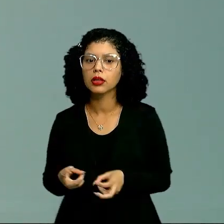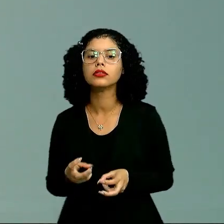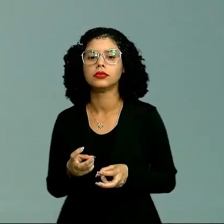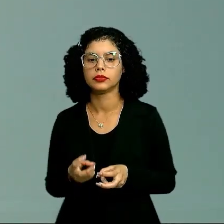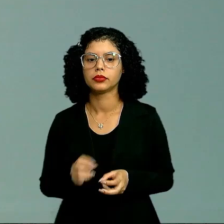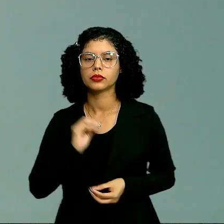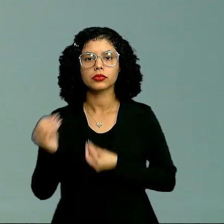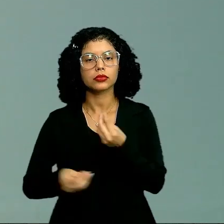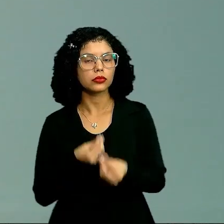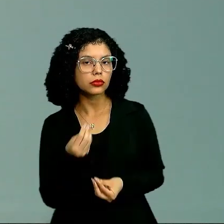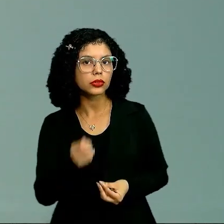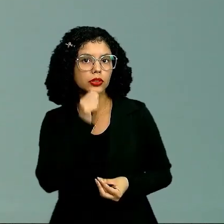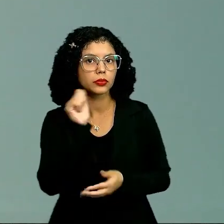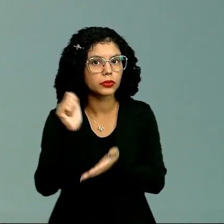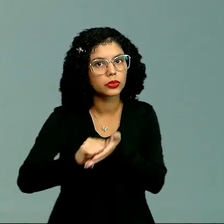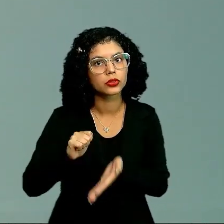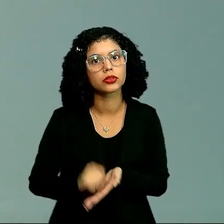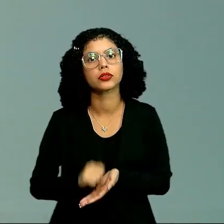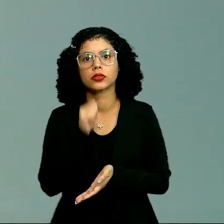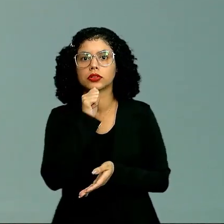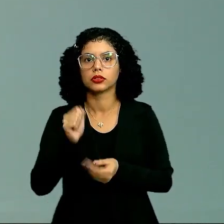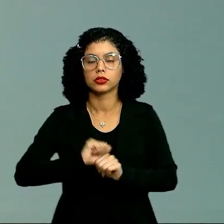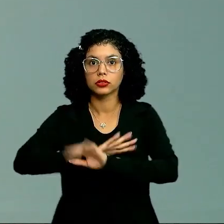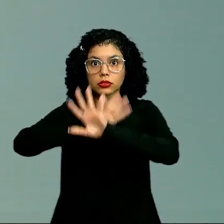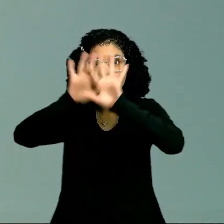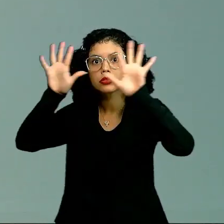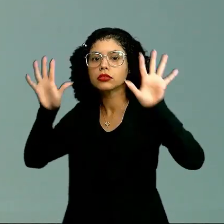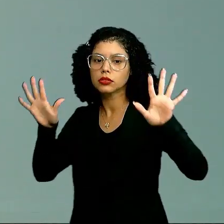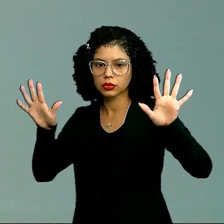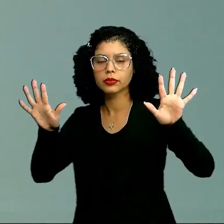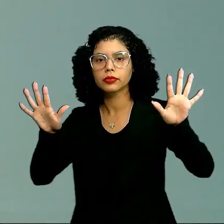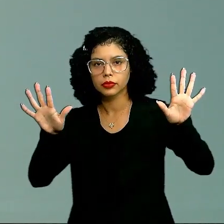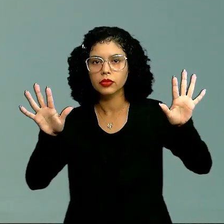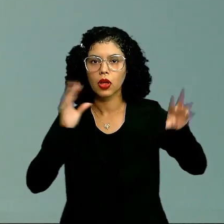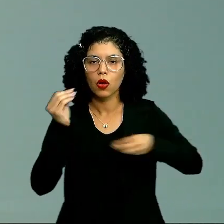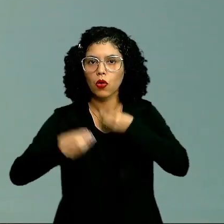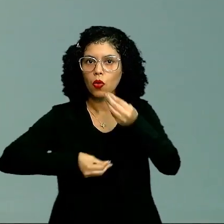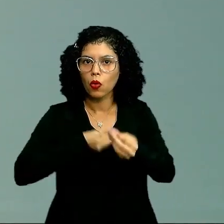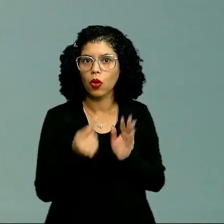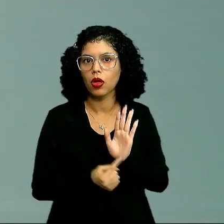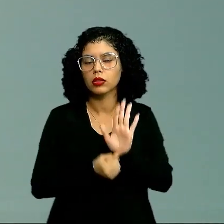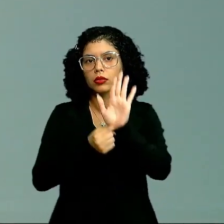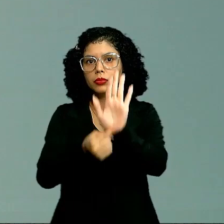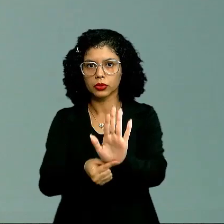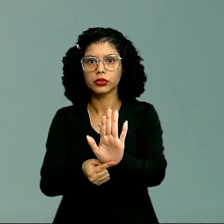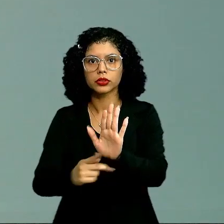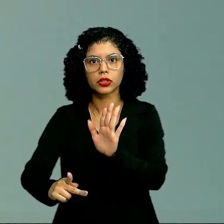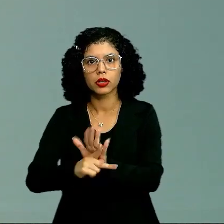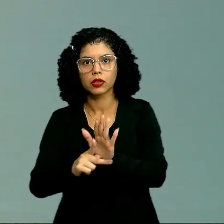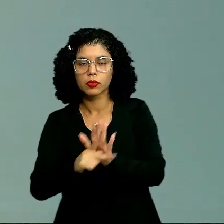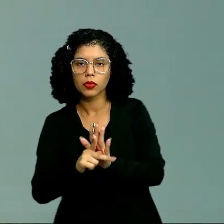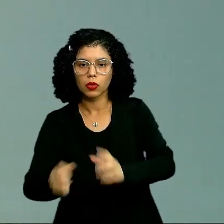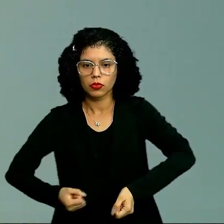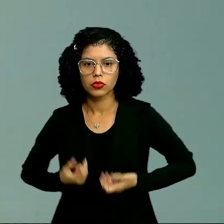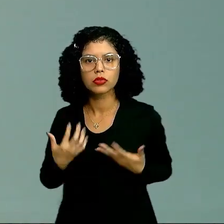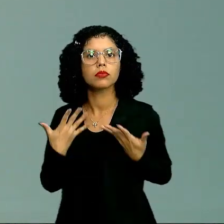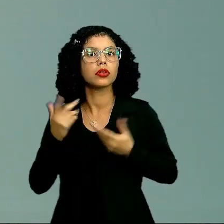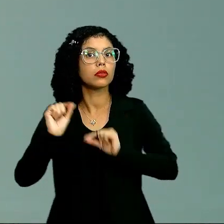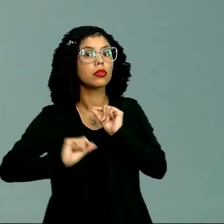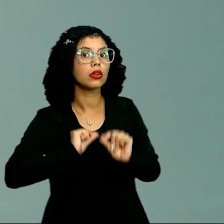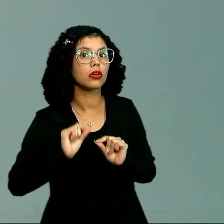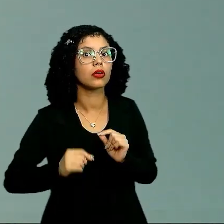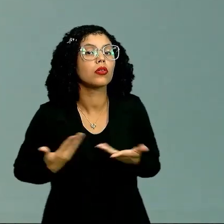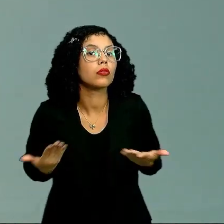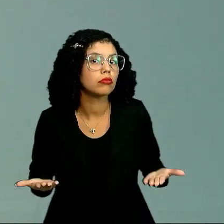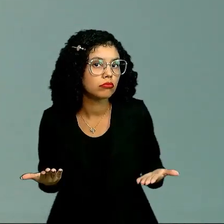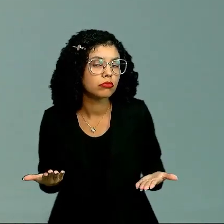E aí, como é que o meu escritor deixa transparecer isso? Como ele demonstra esse estado de espírito?